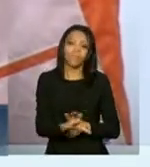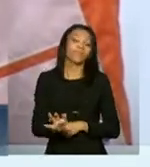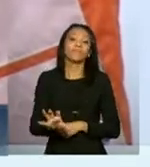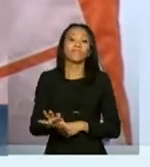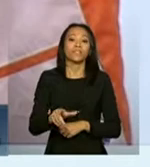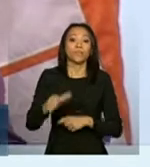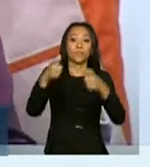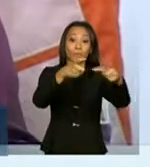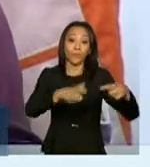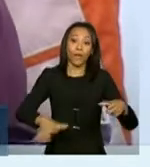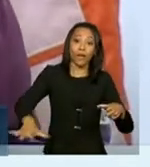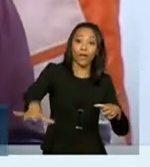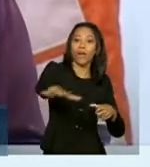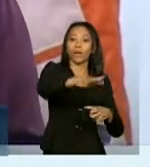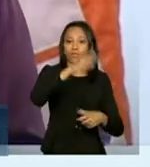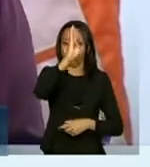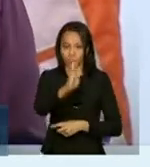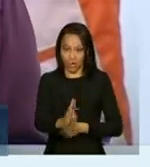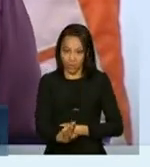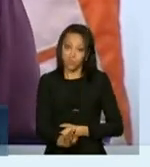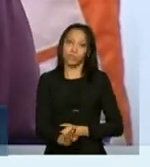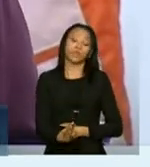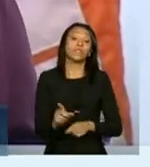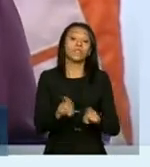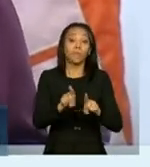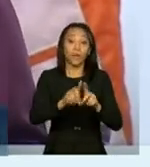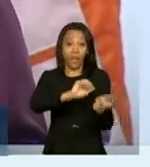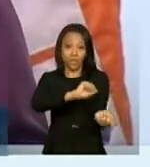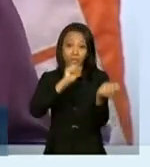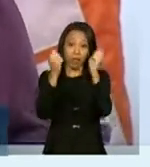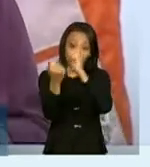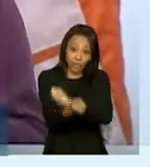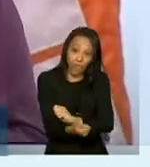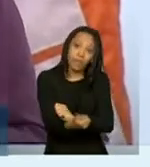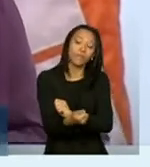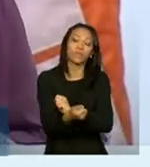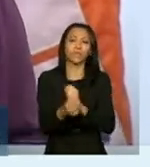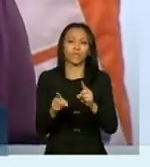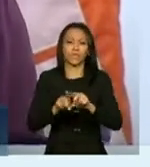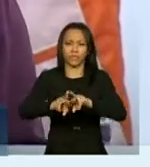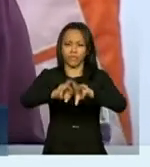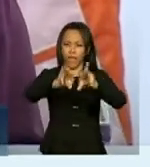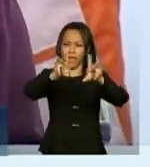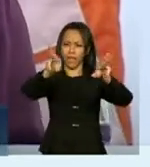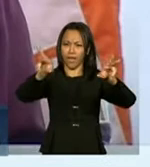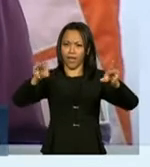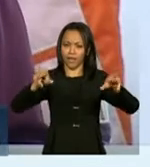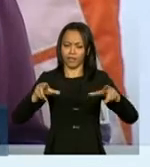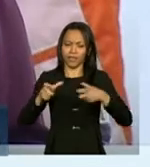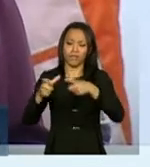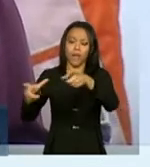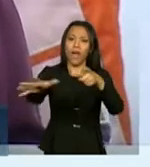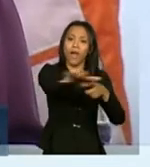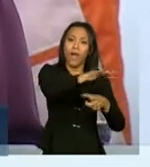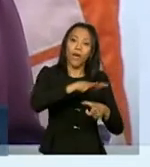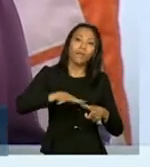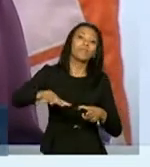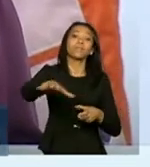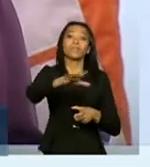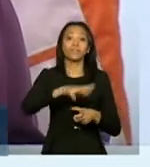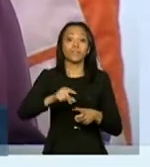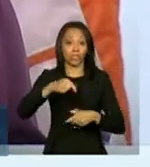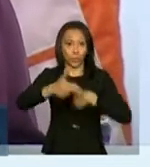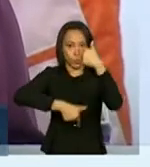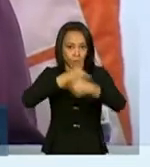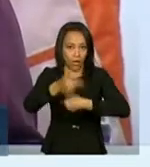das diferentes regiões do Brasil, adaptados às demandas dos diferentes setores, nos quais a mão